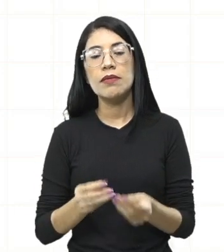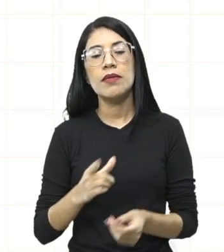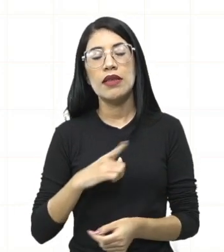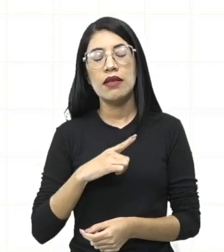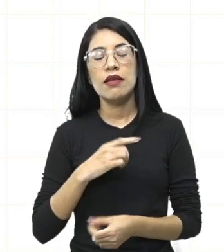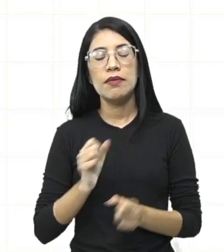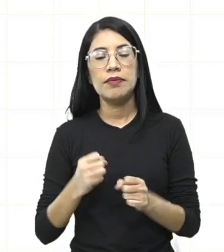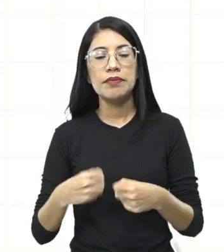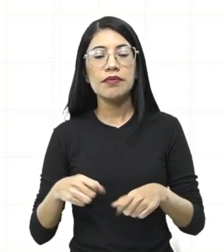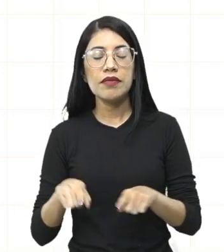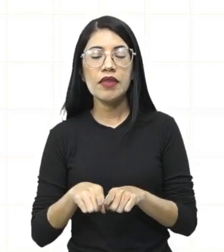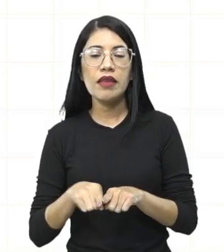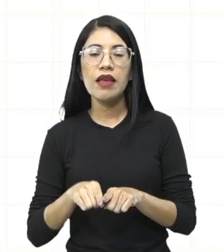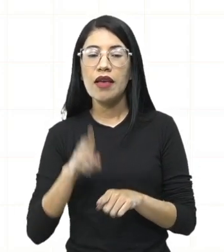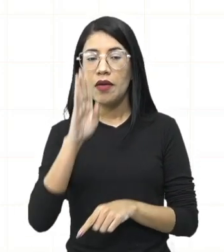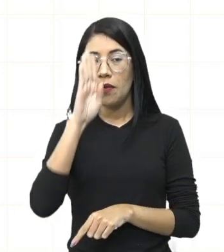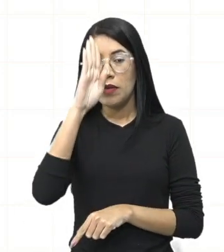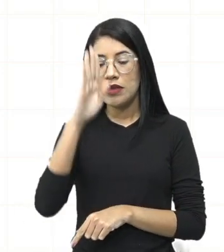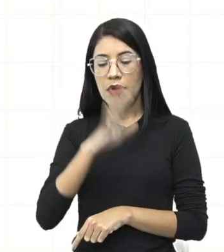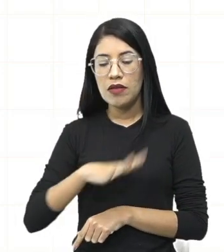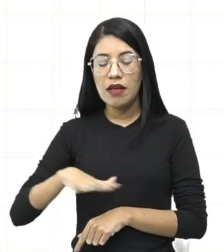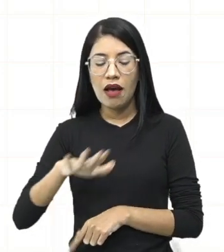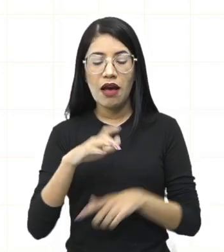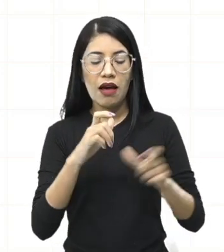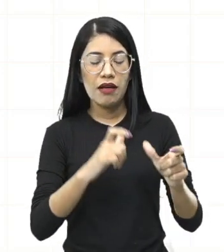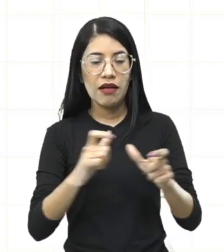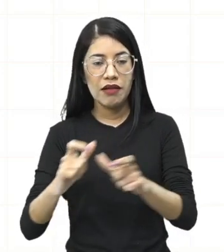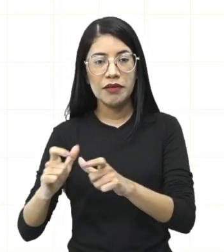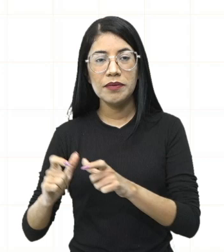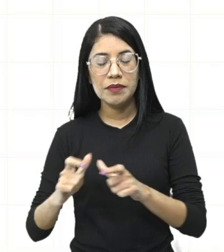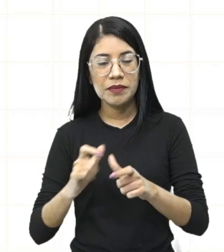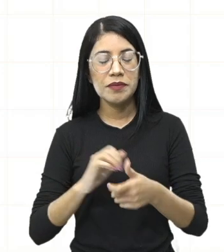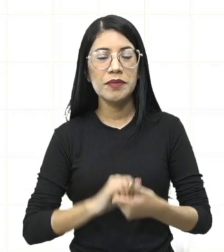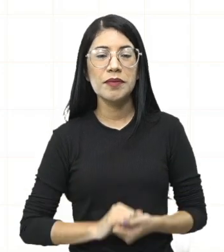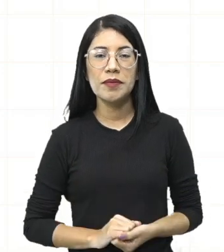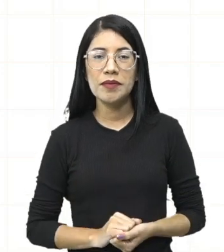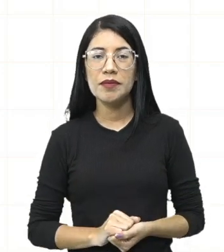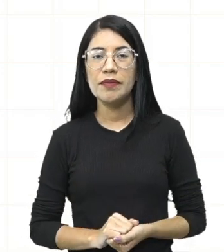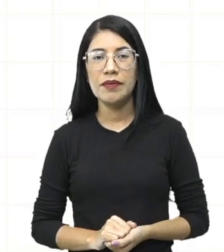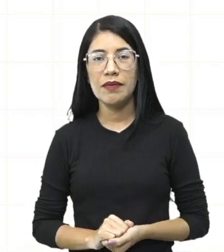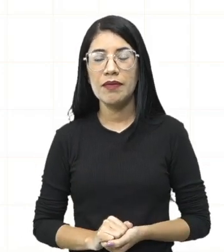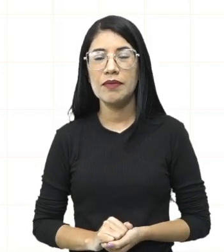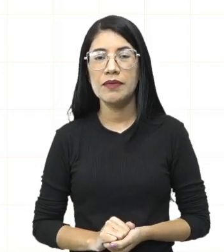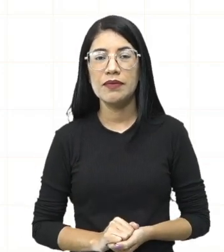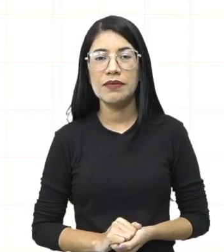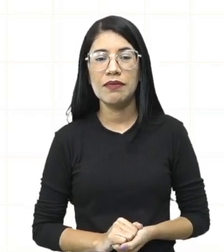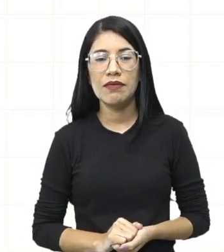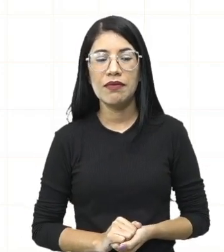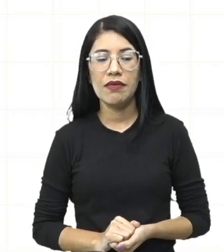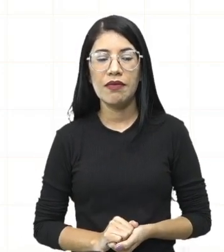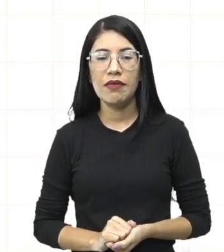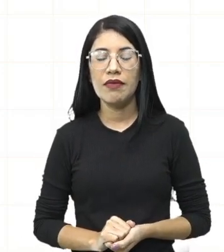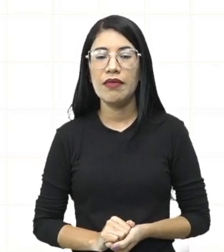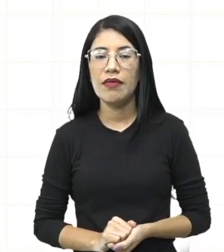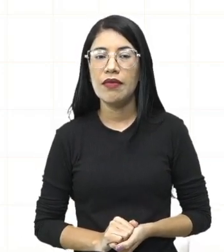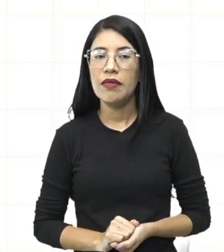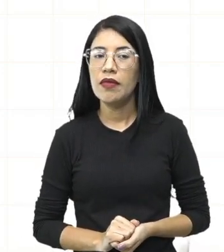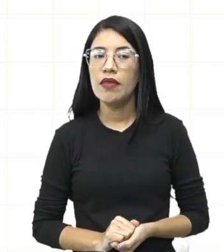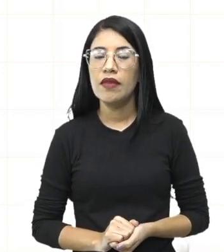estão predominantes, que estão ali localizados em cada uma dessas áreas de